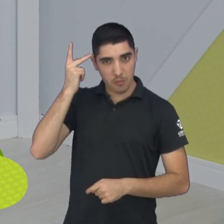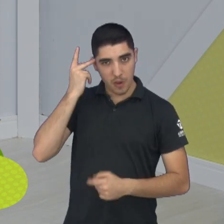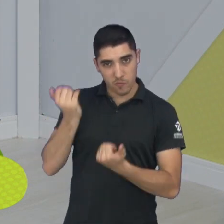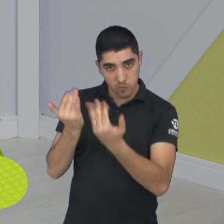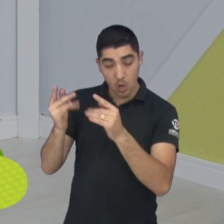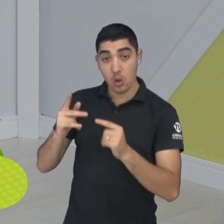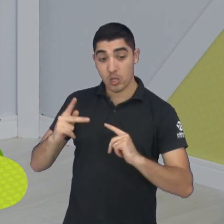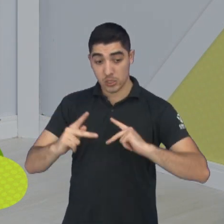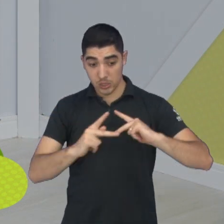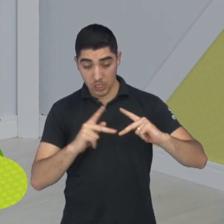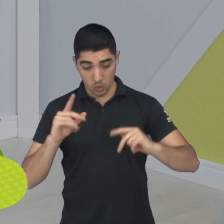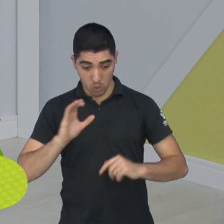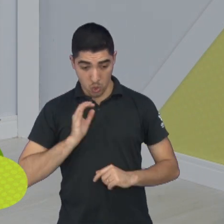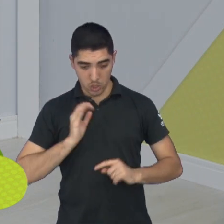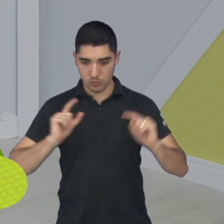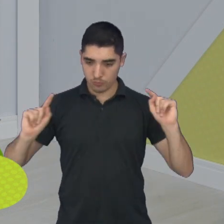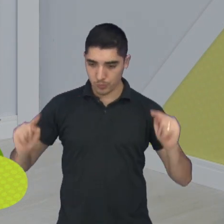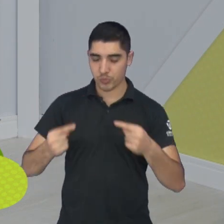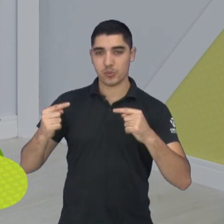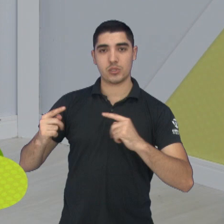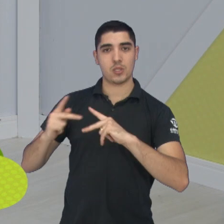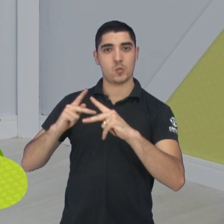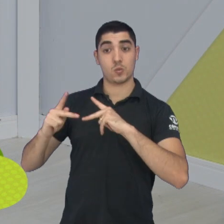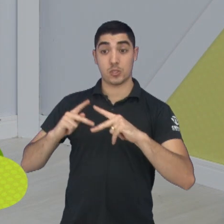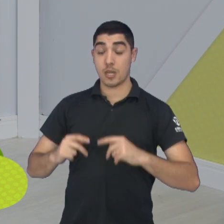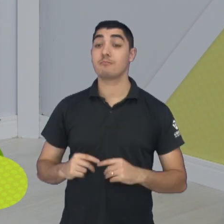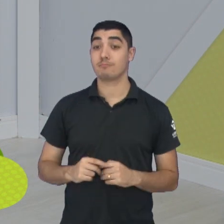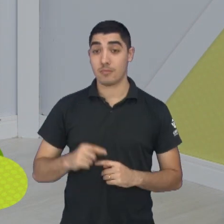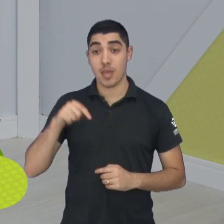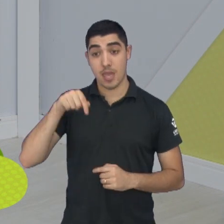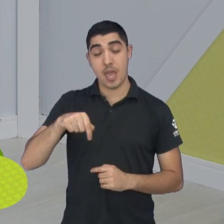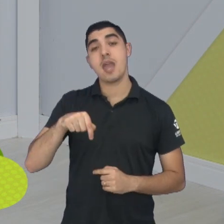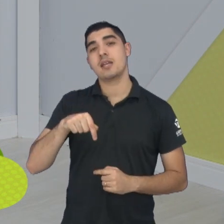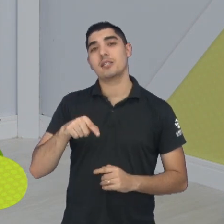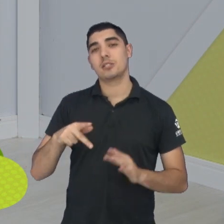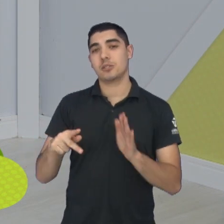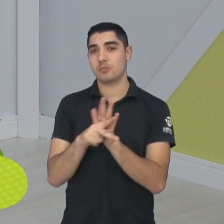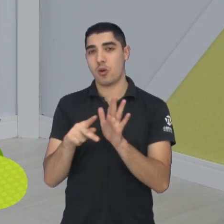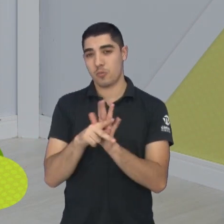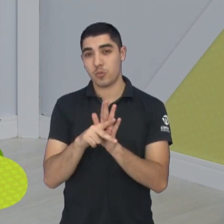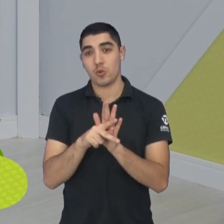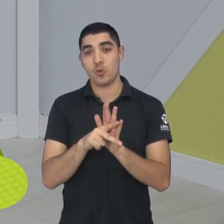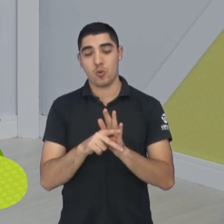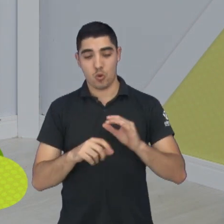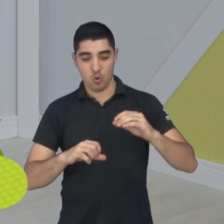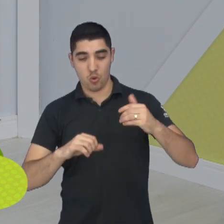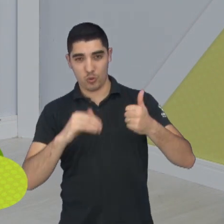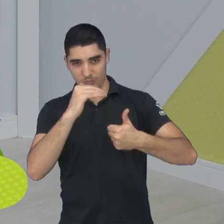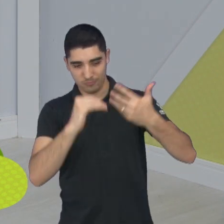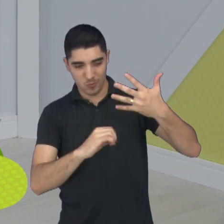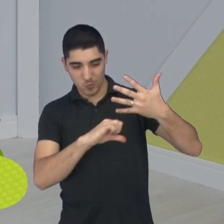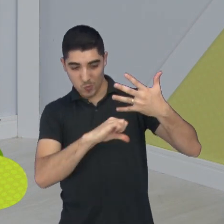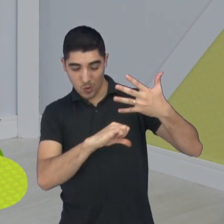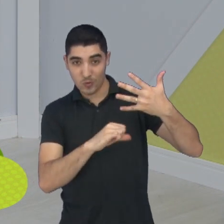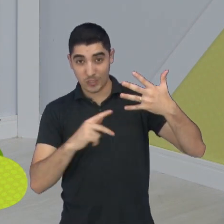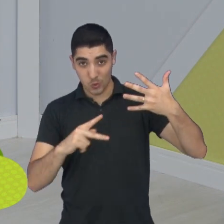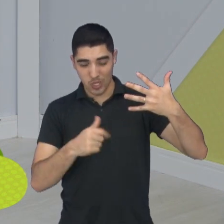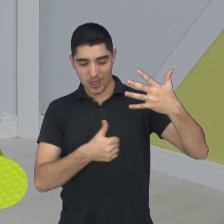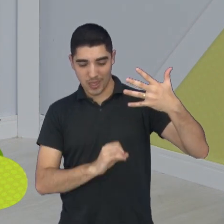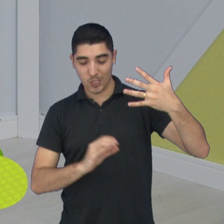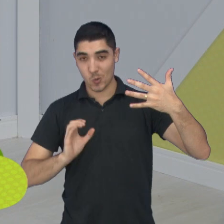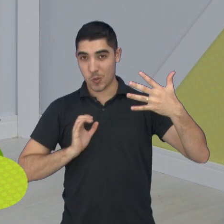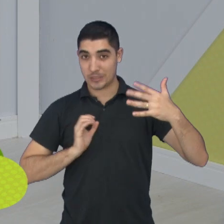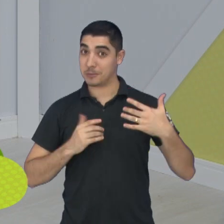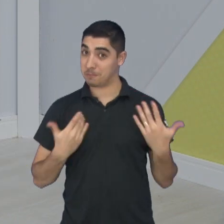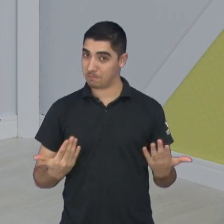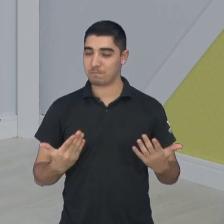José Basquetebol, jogo válido pelo NBB 16, confronto direto, 9º contra o 10º colocado, tá certo? Brunão, pra gente fechar